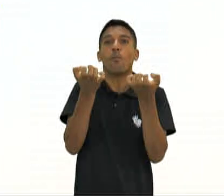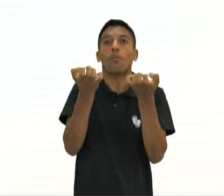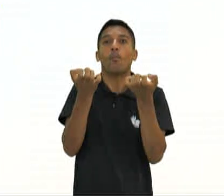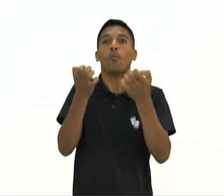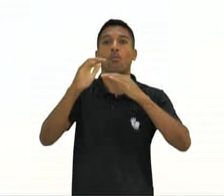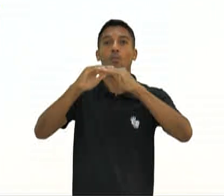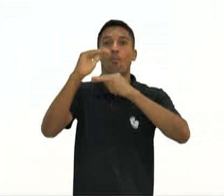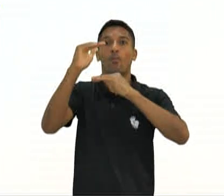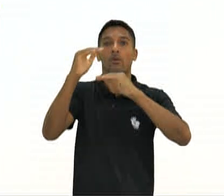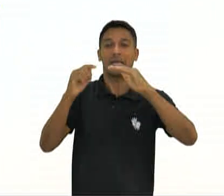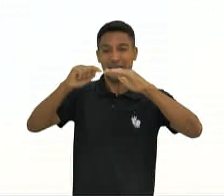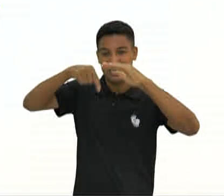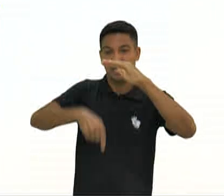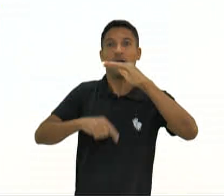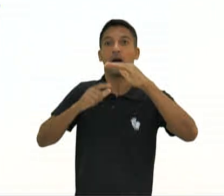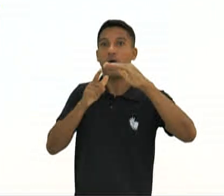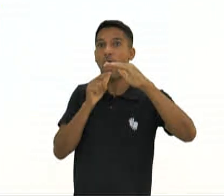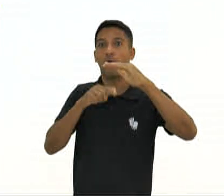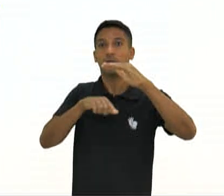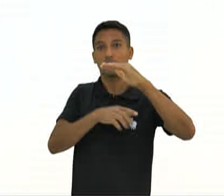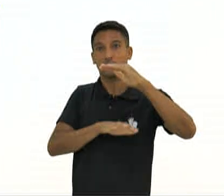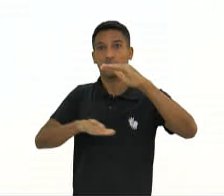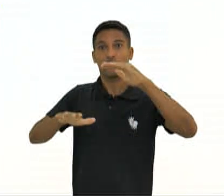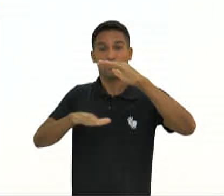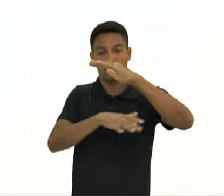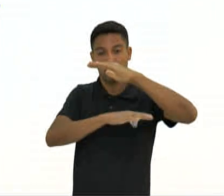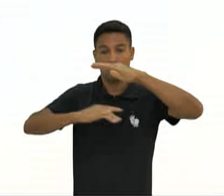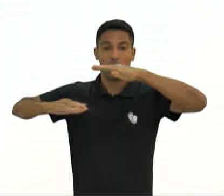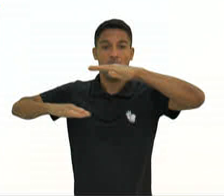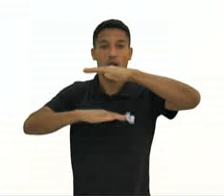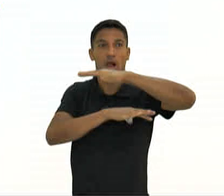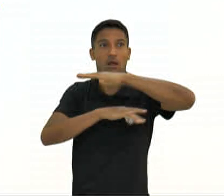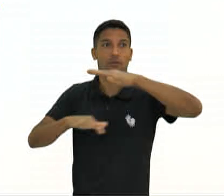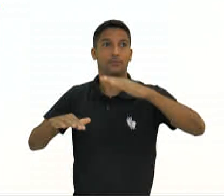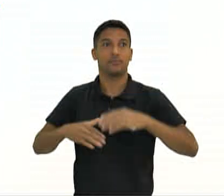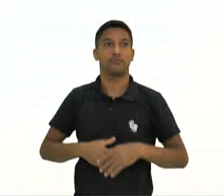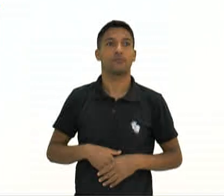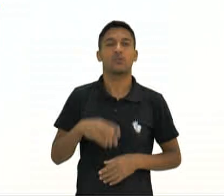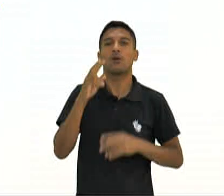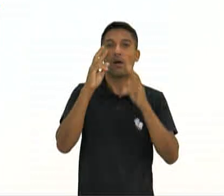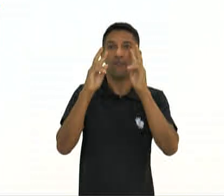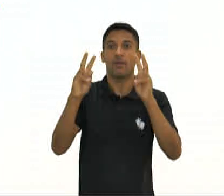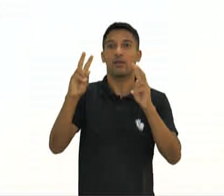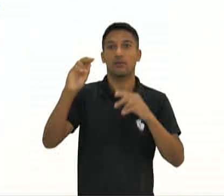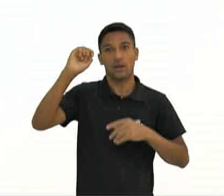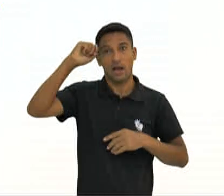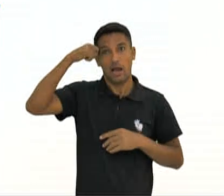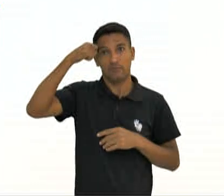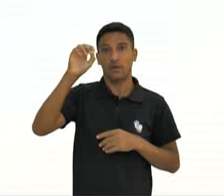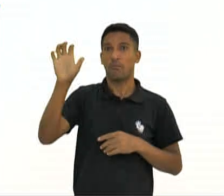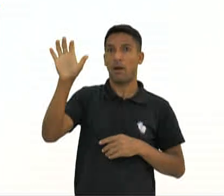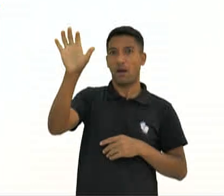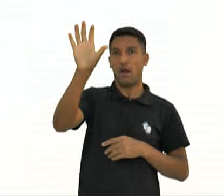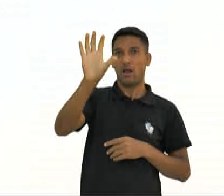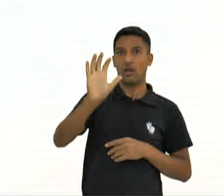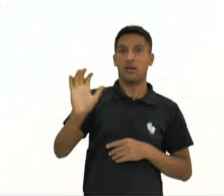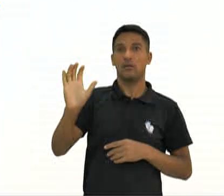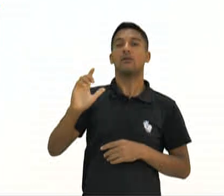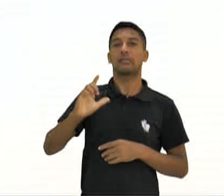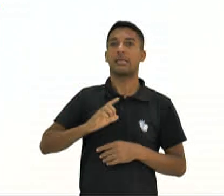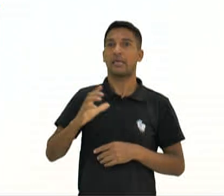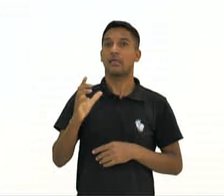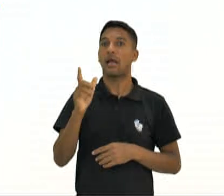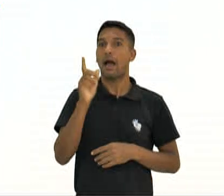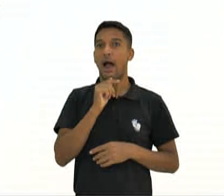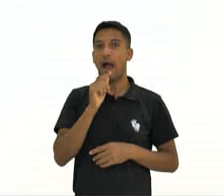deste mapinha, onde nós temos a legenda de uma concentração de recursos hídricos subterrâneos. Então existe grande quantidade de água. O